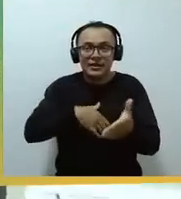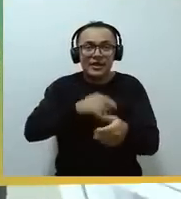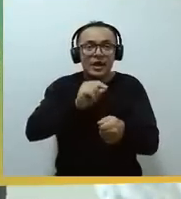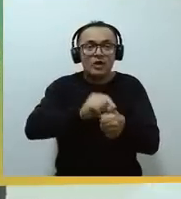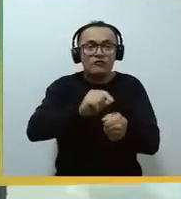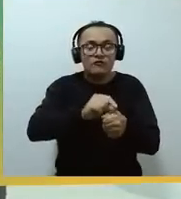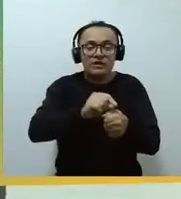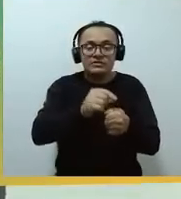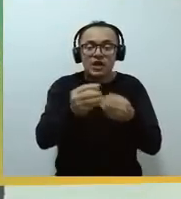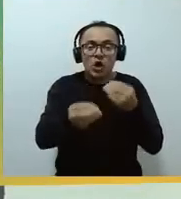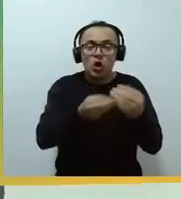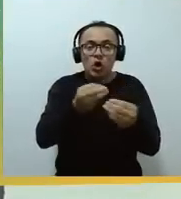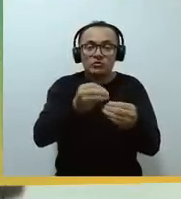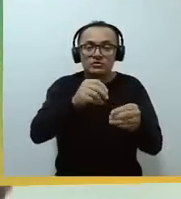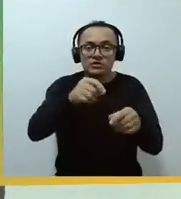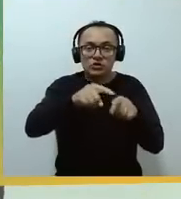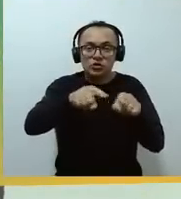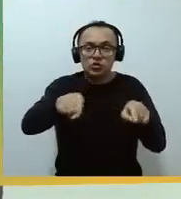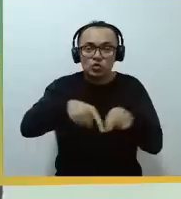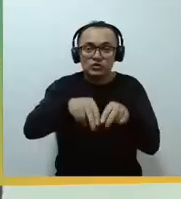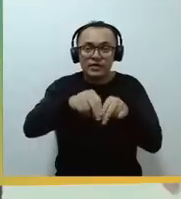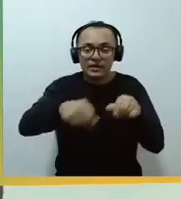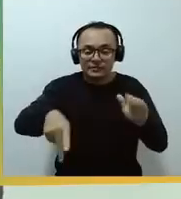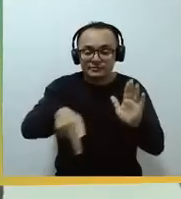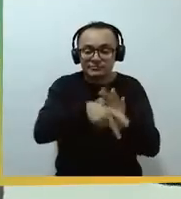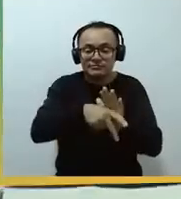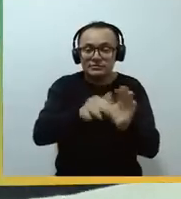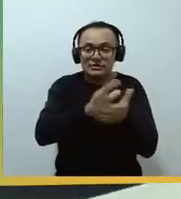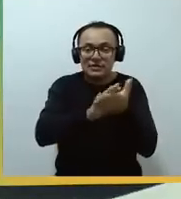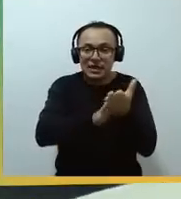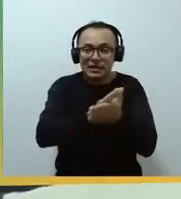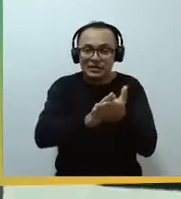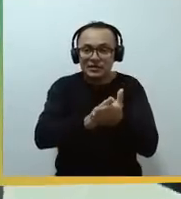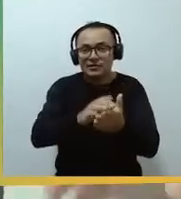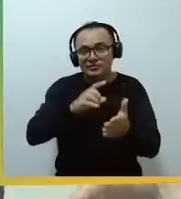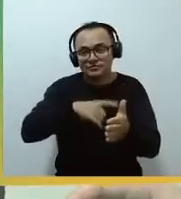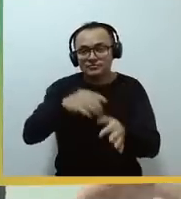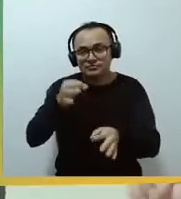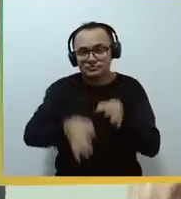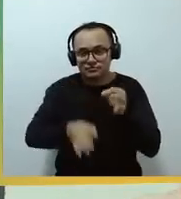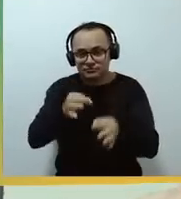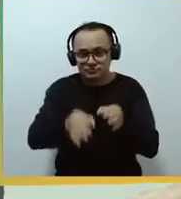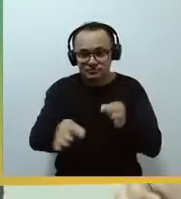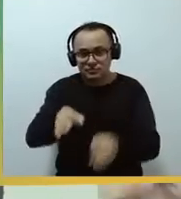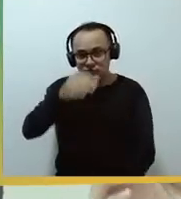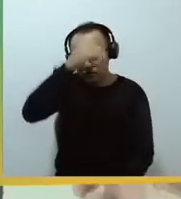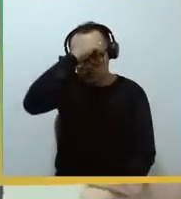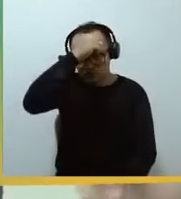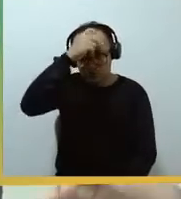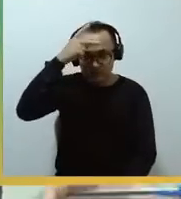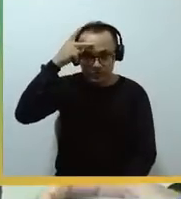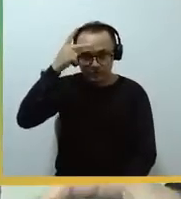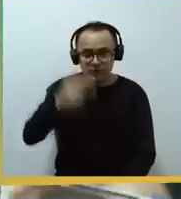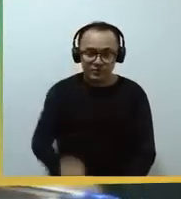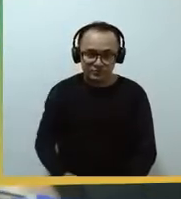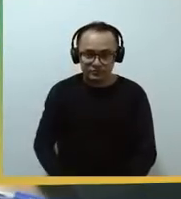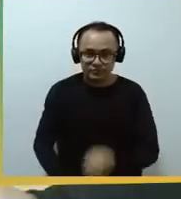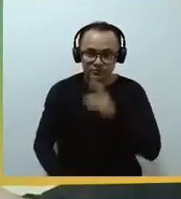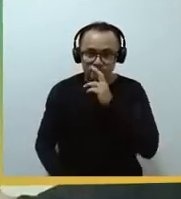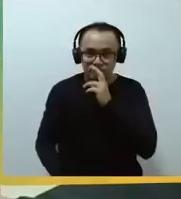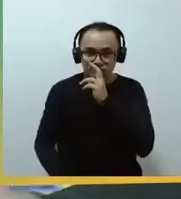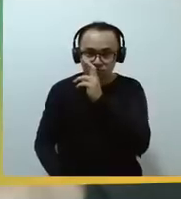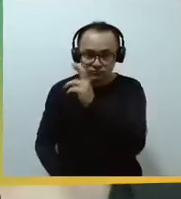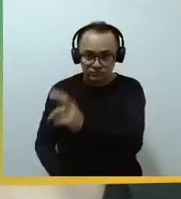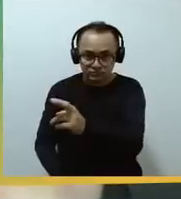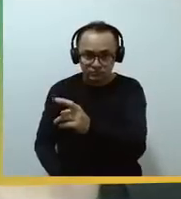né? E aí criou uma ação civil pública contra a prefeitura, contra o prefeito, enfim. Mas eu, respondendo objetivamente, sim, trago para